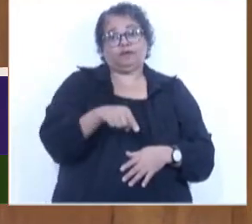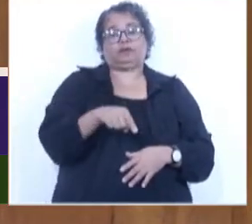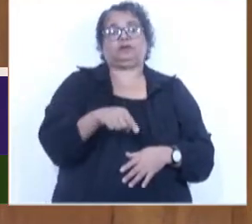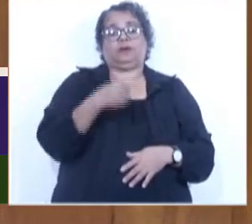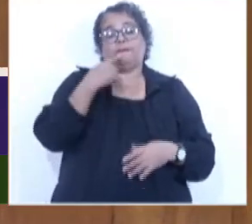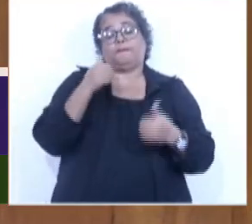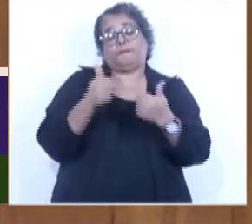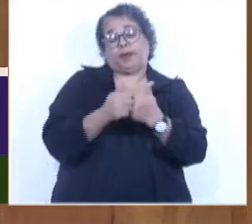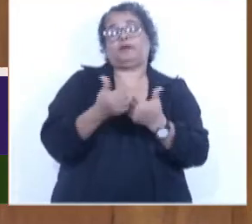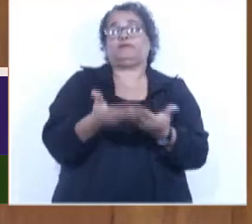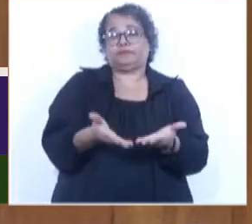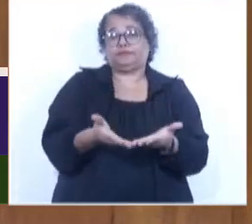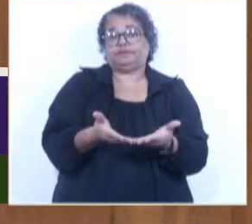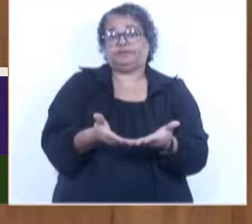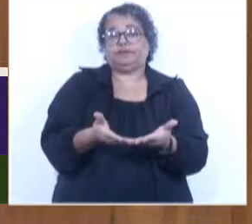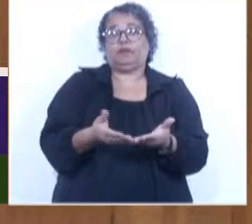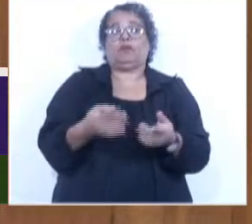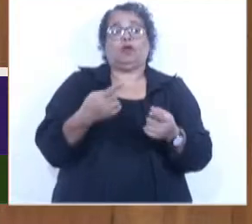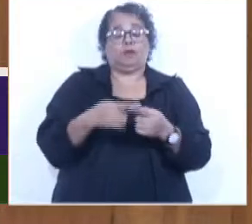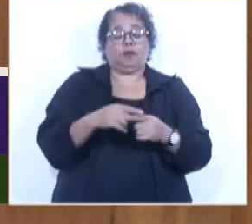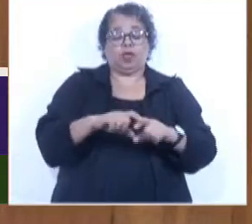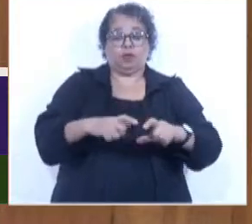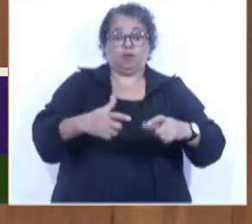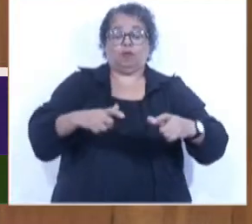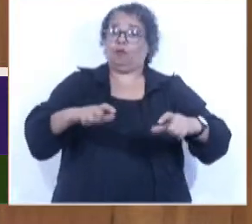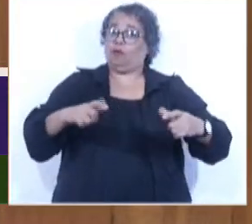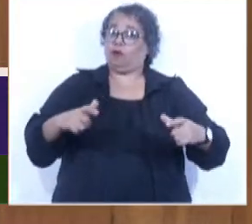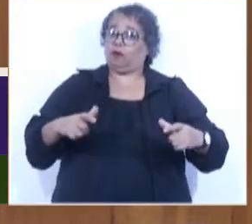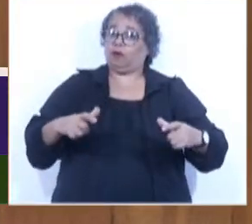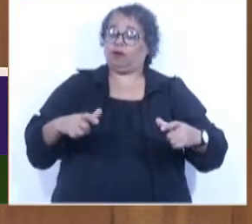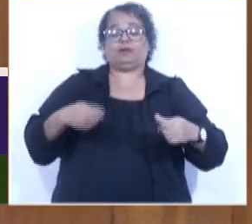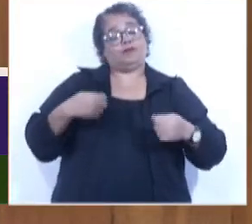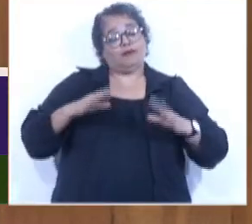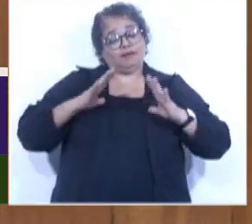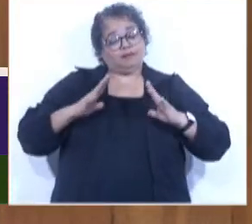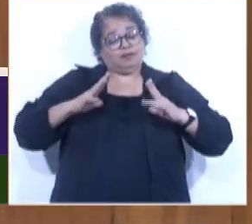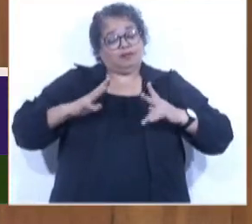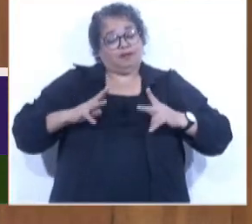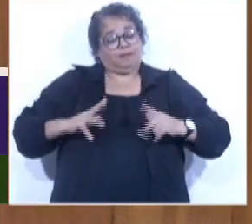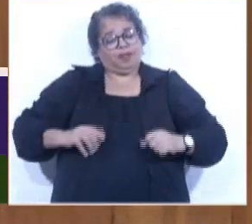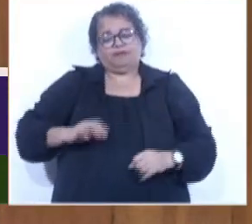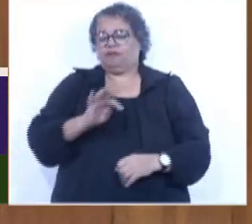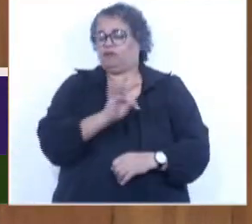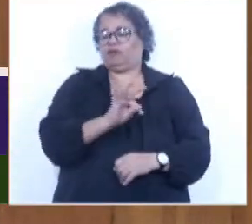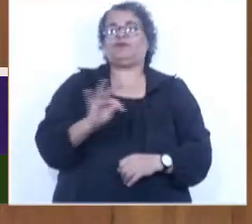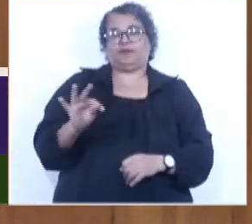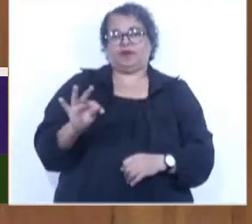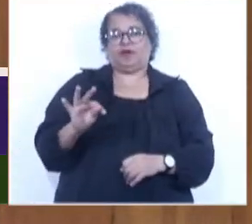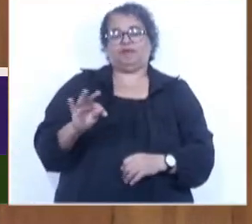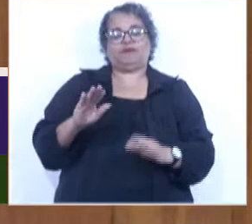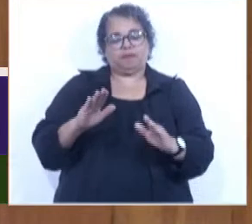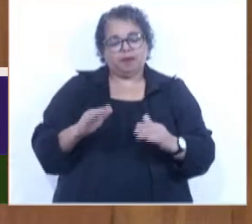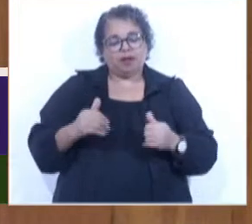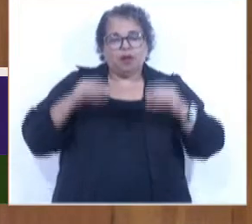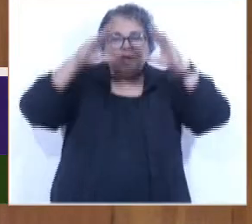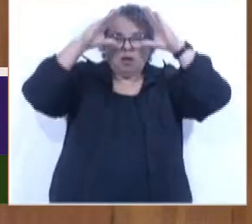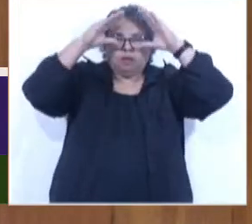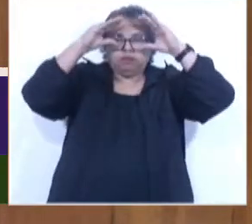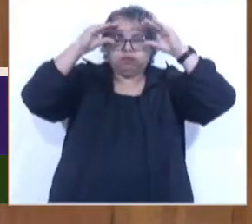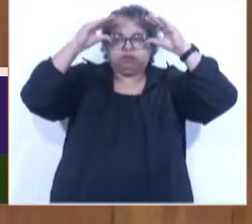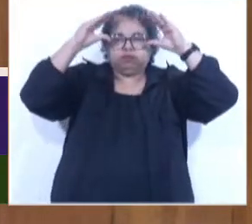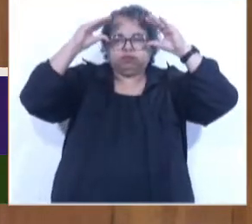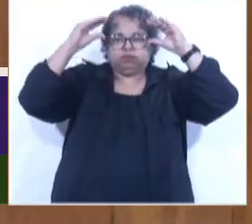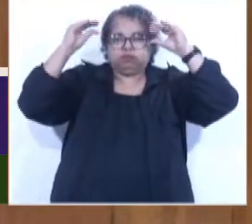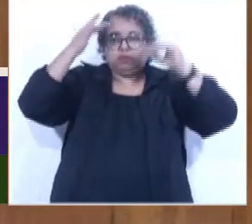dessa área que por sinal é muito grande e essa limpeza que foi feita vai dar agora uma maior comodidade para os